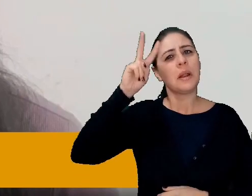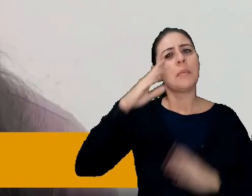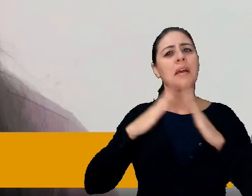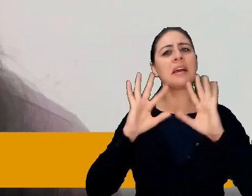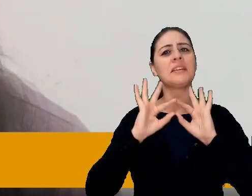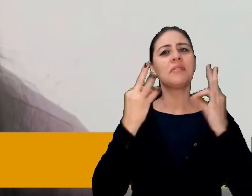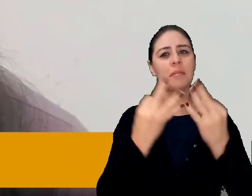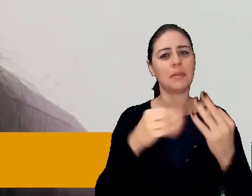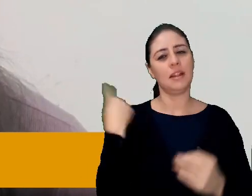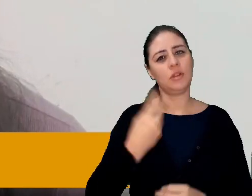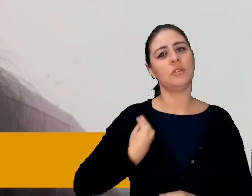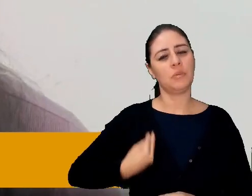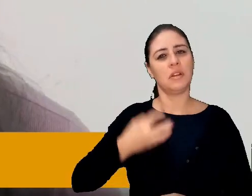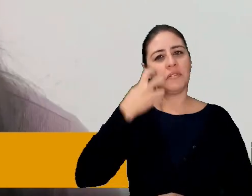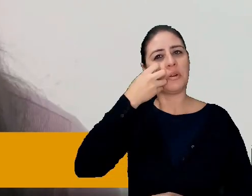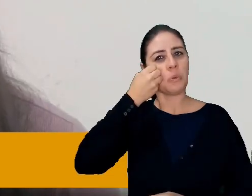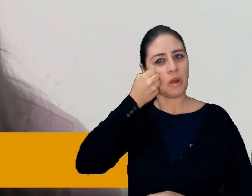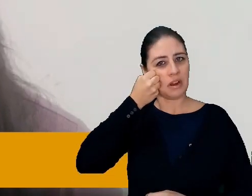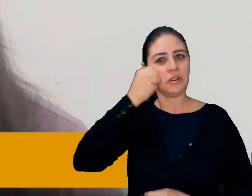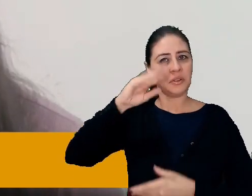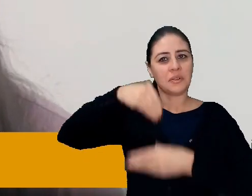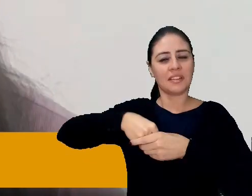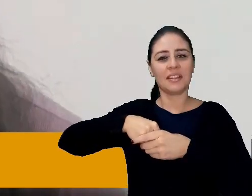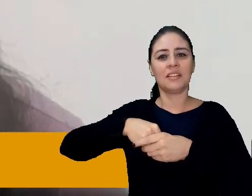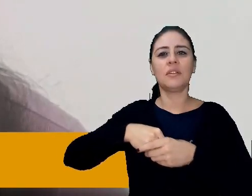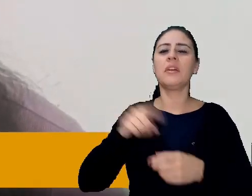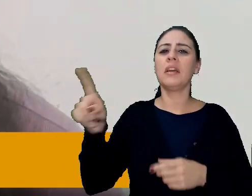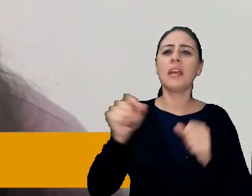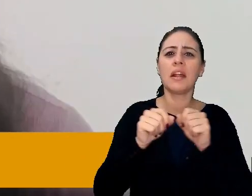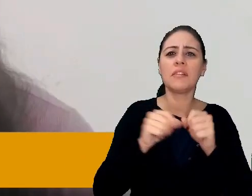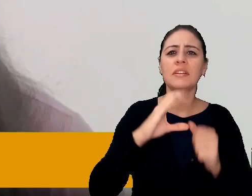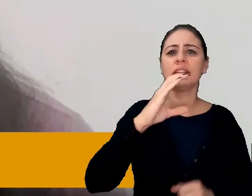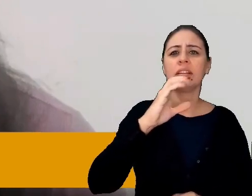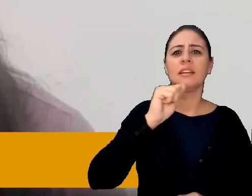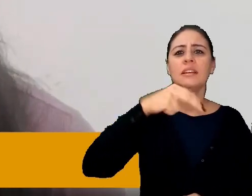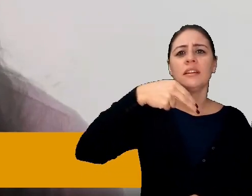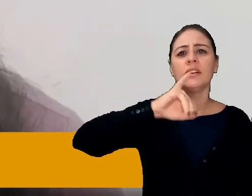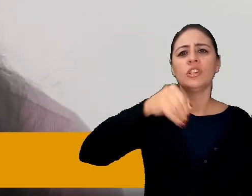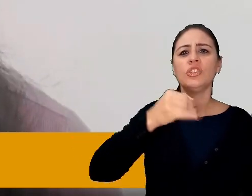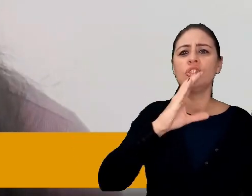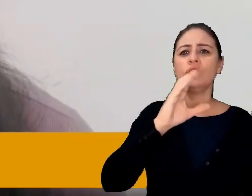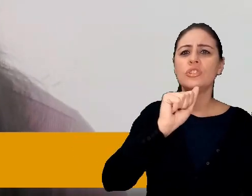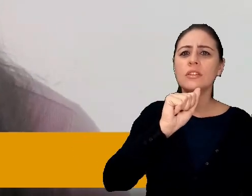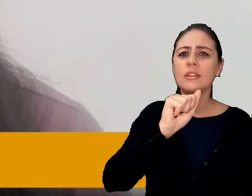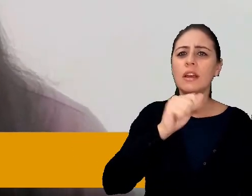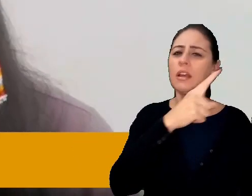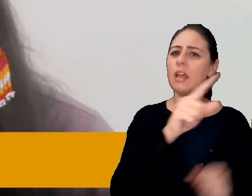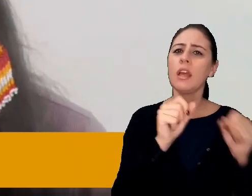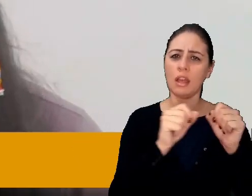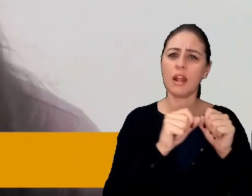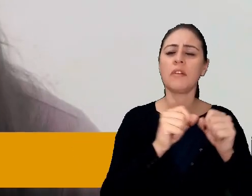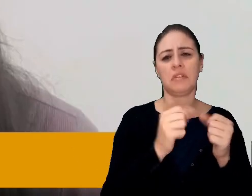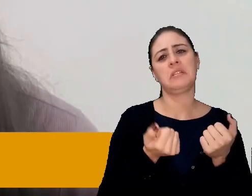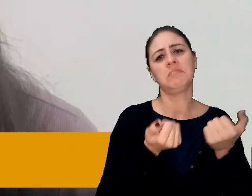empregada, mas a primeira vez que ela cozinhou, ela fez a canjica com leite condensado, com leite lá, com um monte de coisa para os patrão dela, mas ela